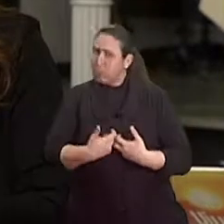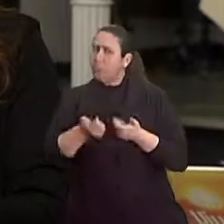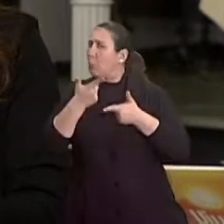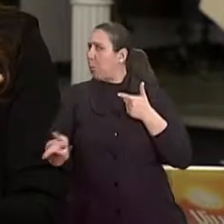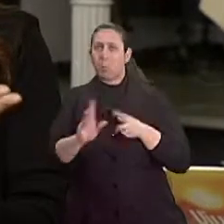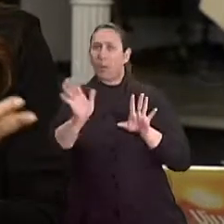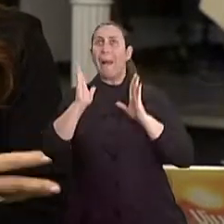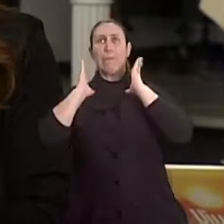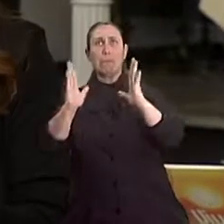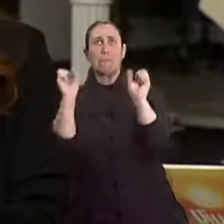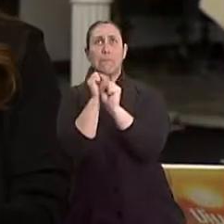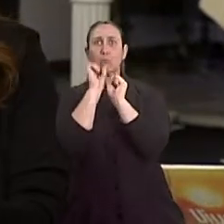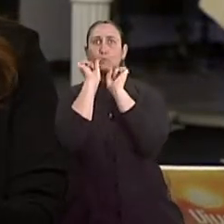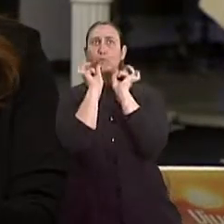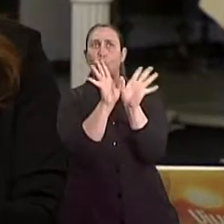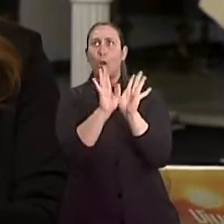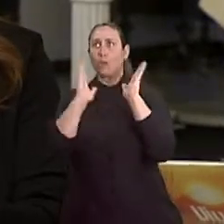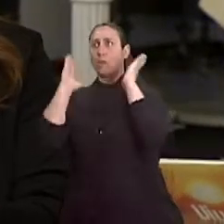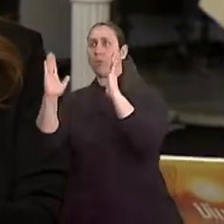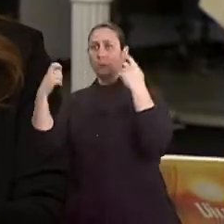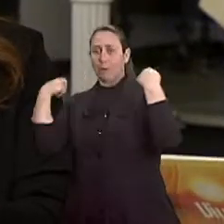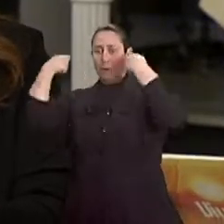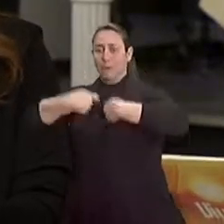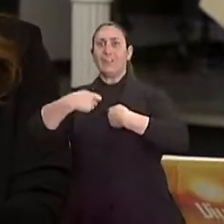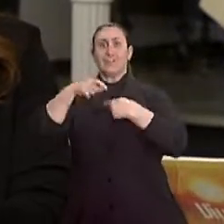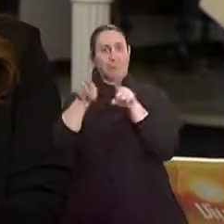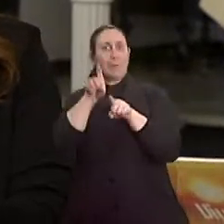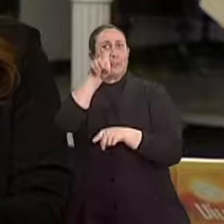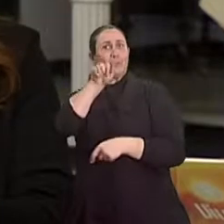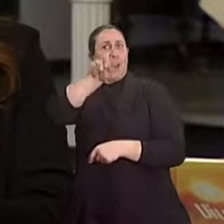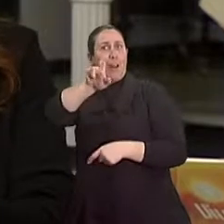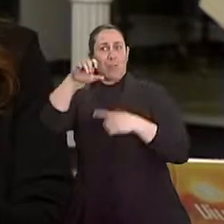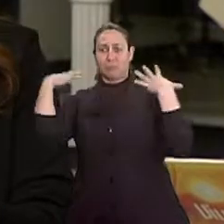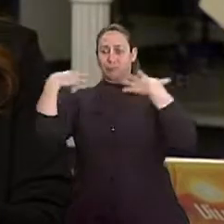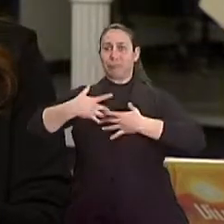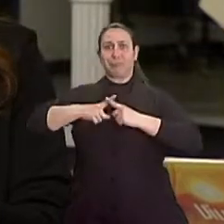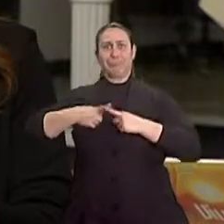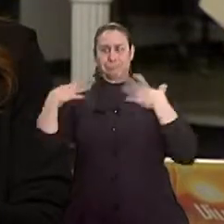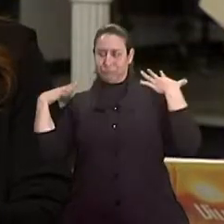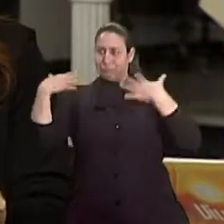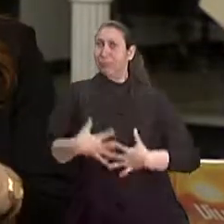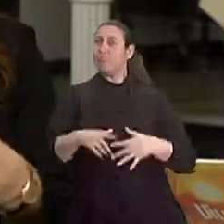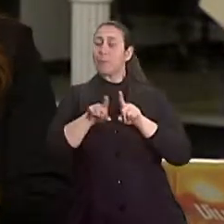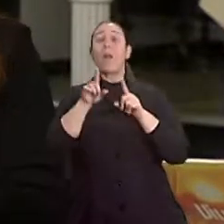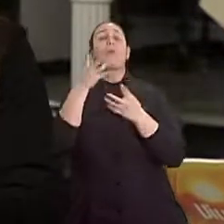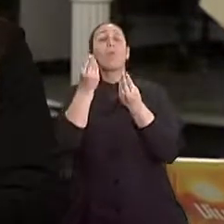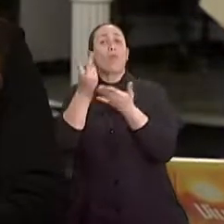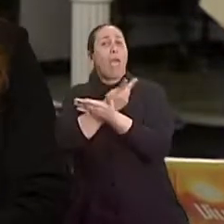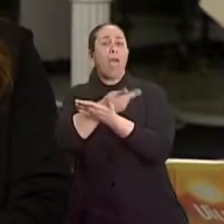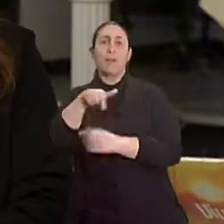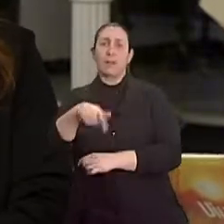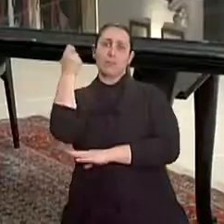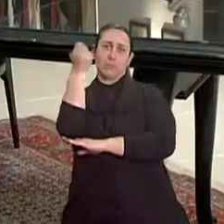boleiro, tem que botar um xale, tem que botar alguma coisa. Uhum. Né? Então, as pessoas também erram muito aqui no Sul, porque a gente tem